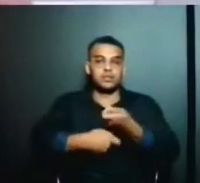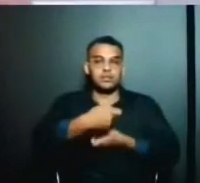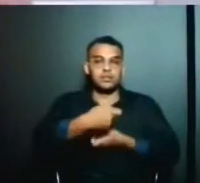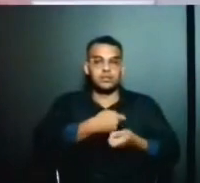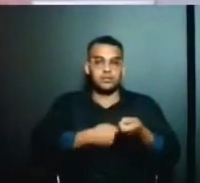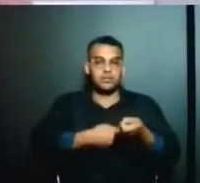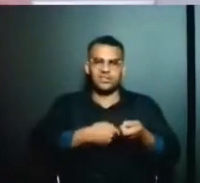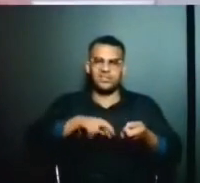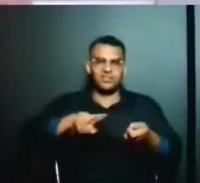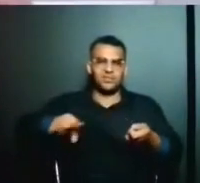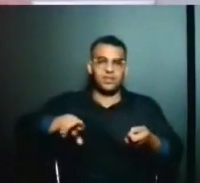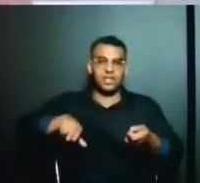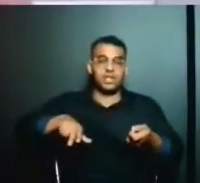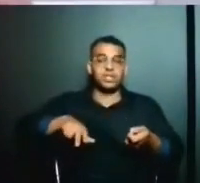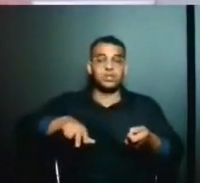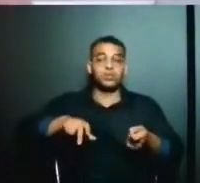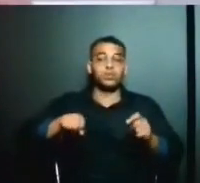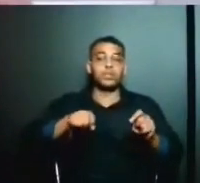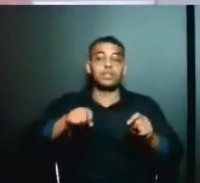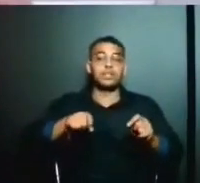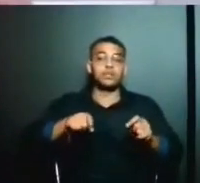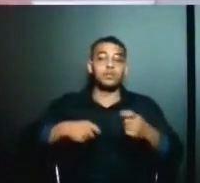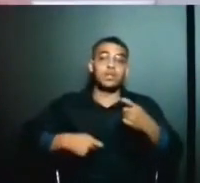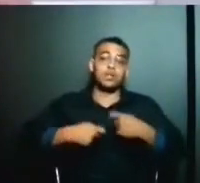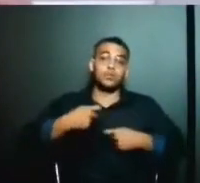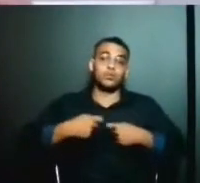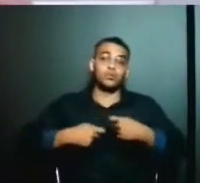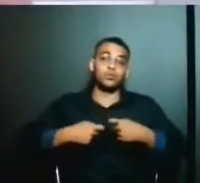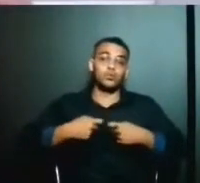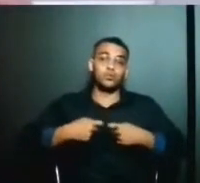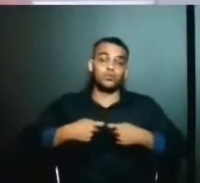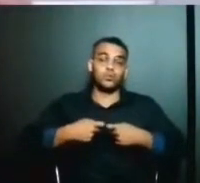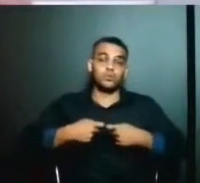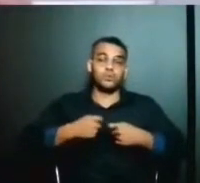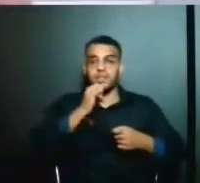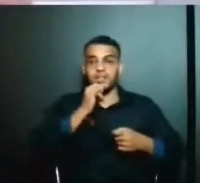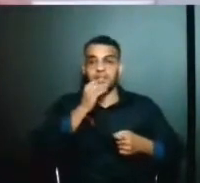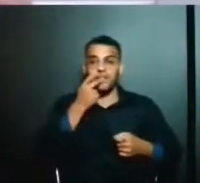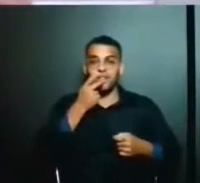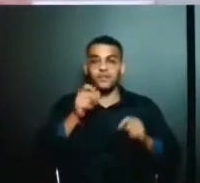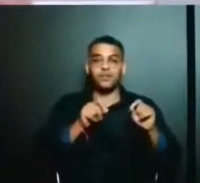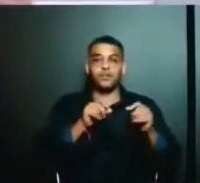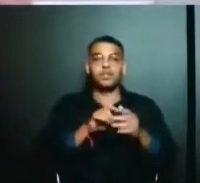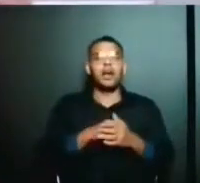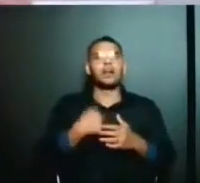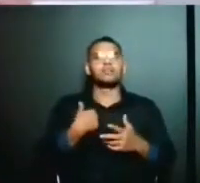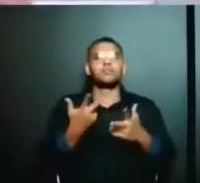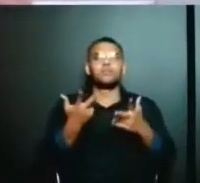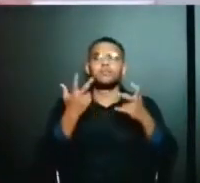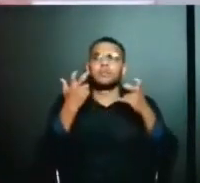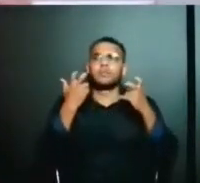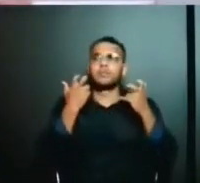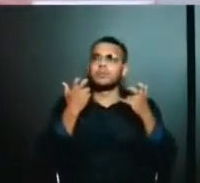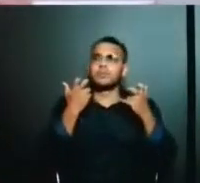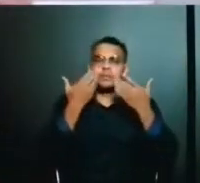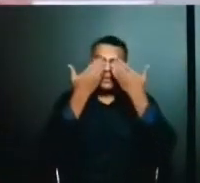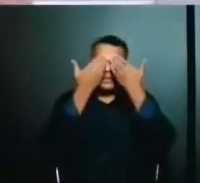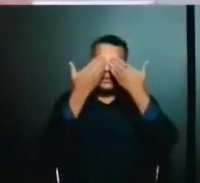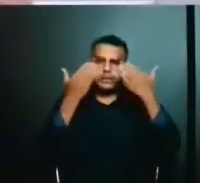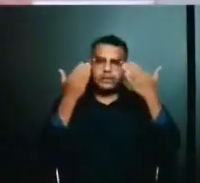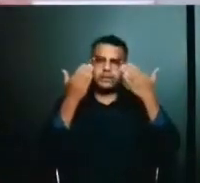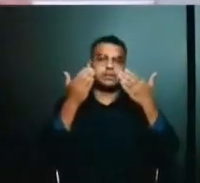de sexo. O movimento feminista, ele coloca um óculos, como toda ideologia, muito míope na nossa visão para enxergar